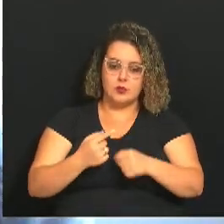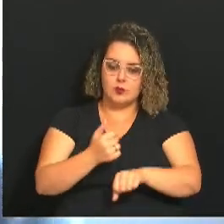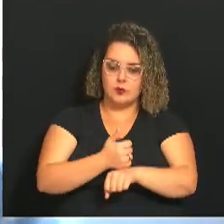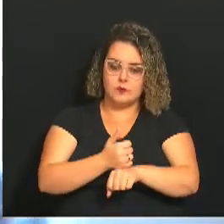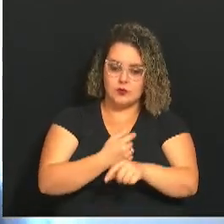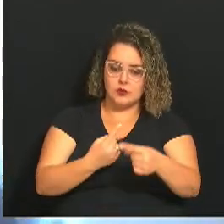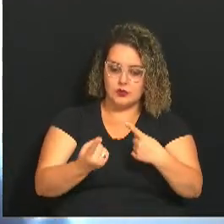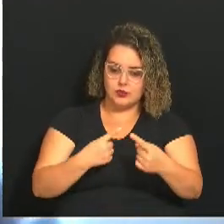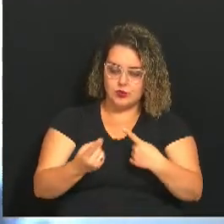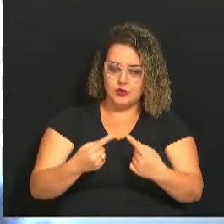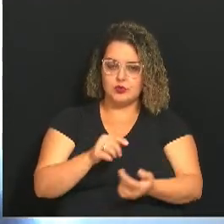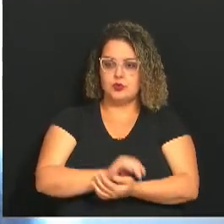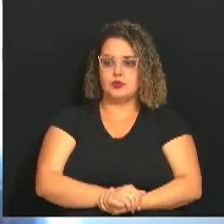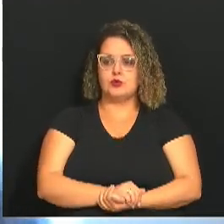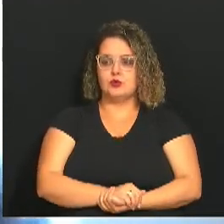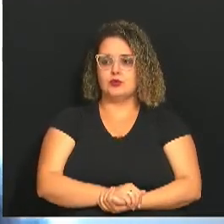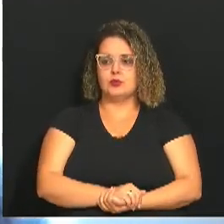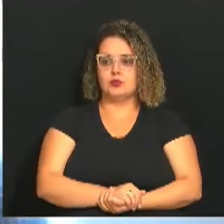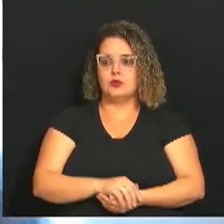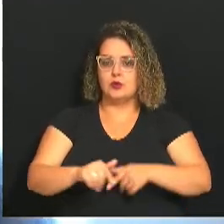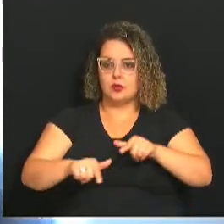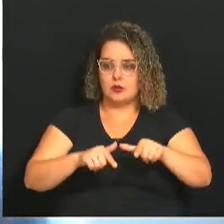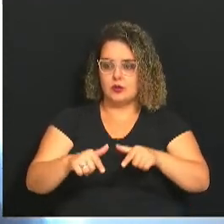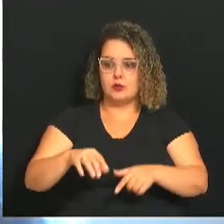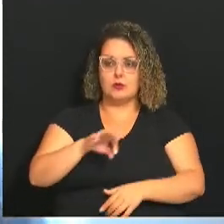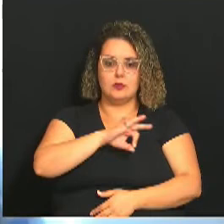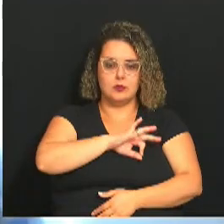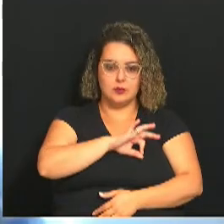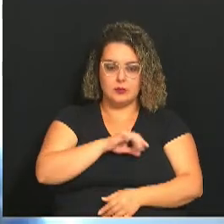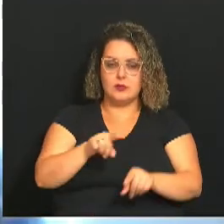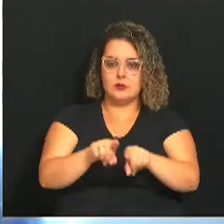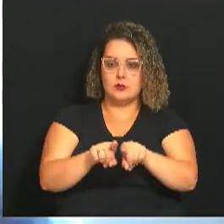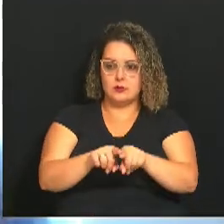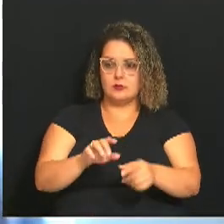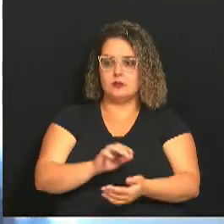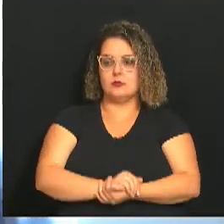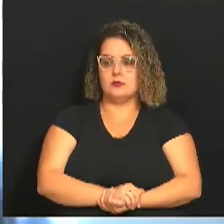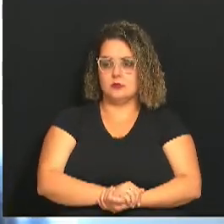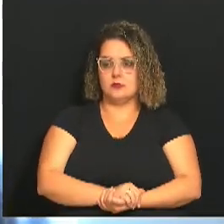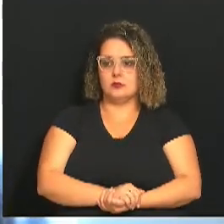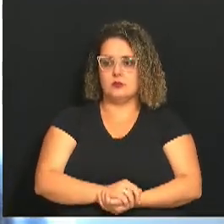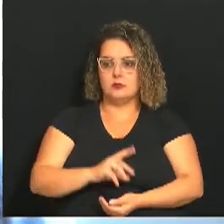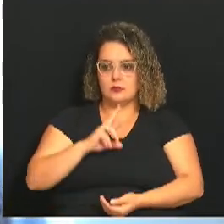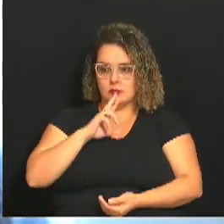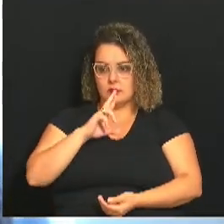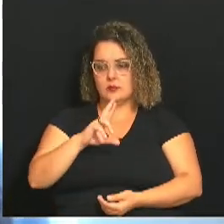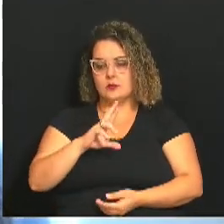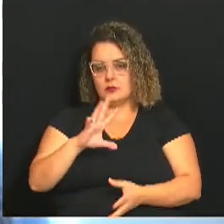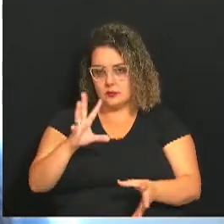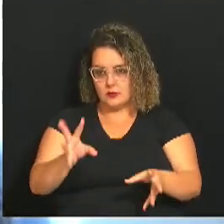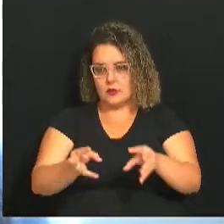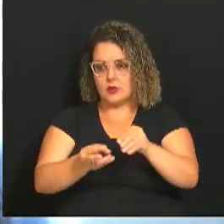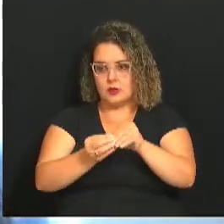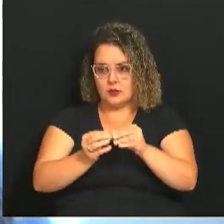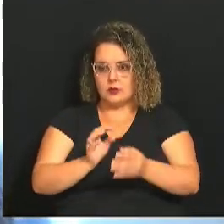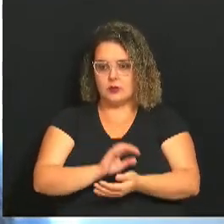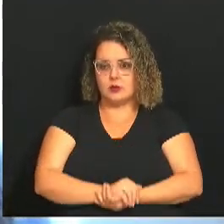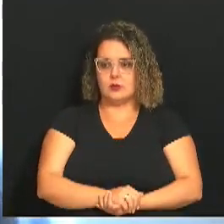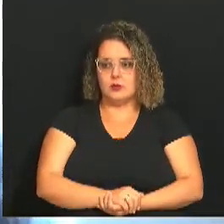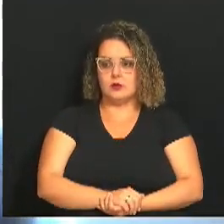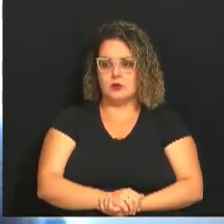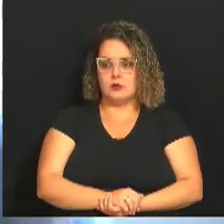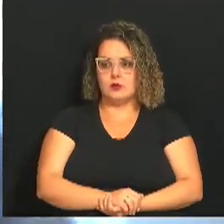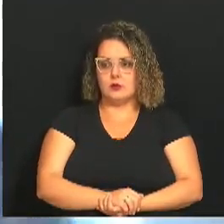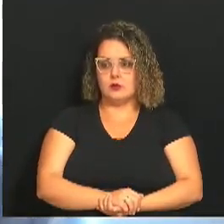agentes que trabalham nas ruas, né, a polícia e tal, e ter uma resposta integrada frente a eventos extremos.